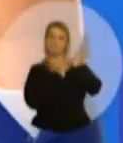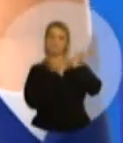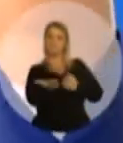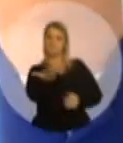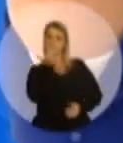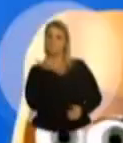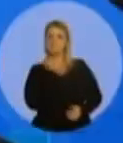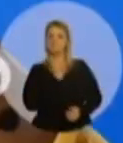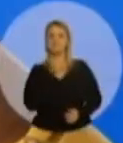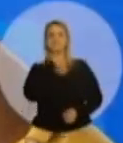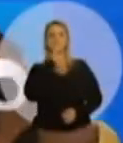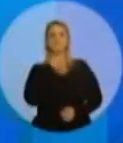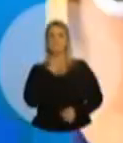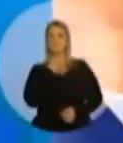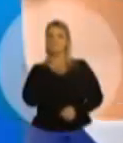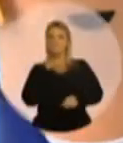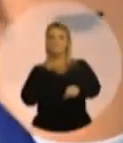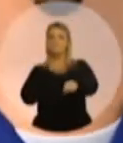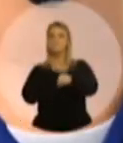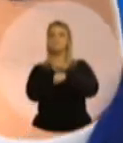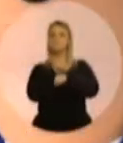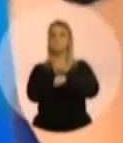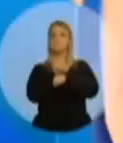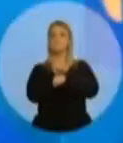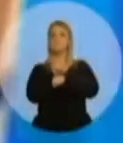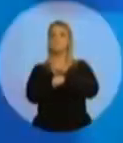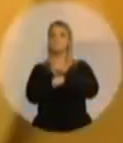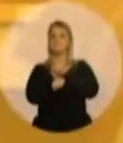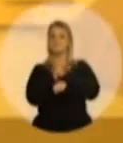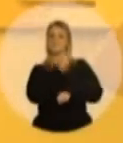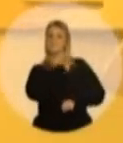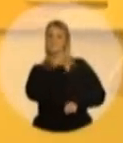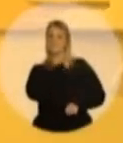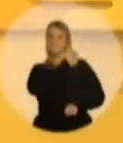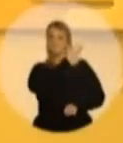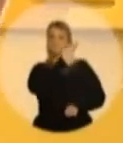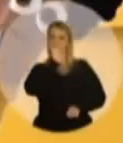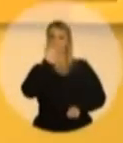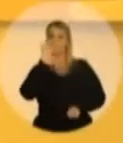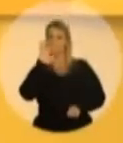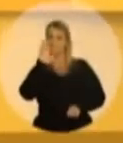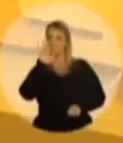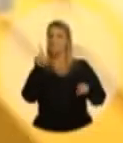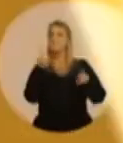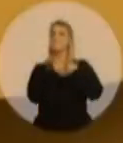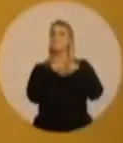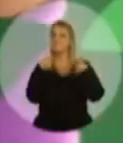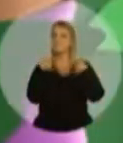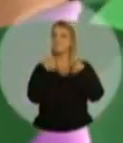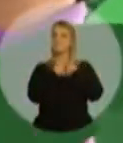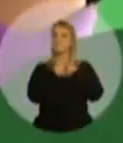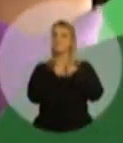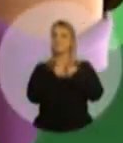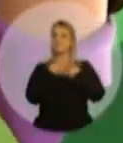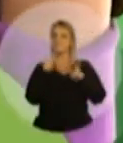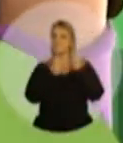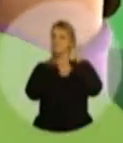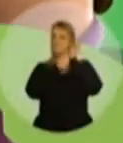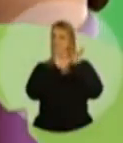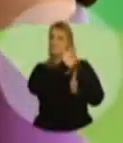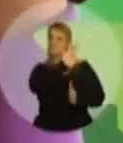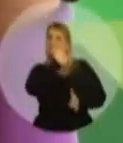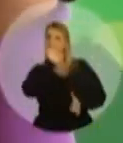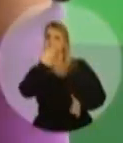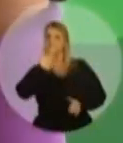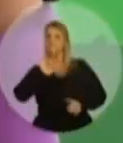da biometria vem. Não pode faltar ninguém. A cidadania está na ponta do seu dedo também. A